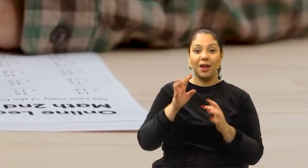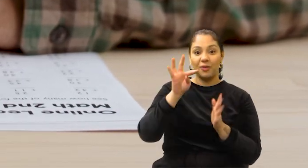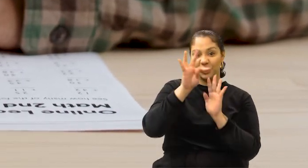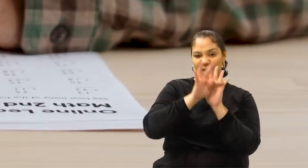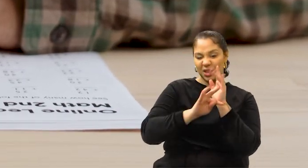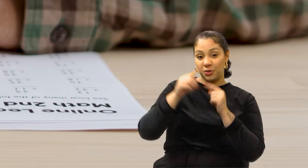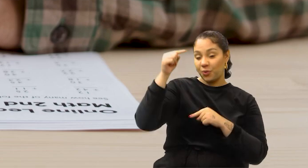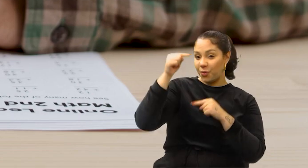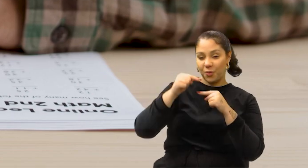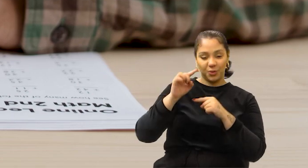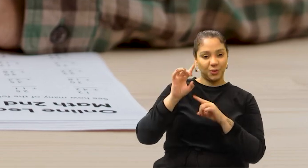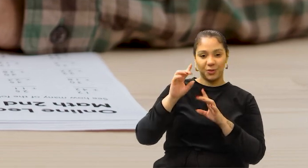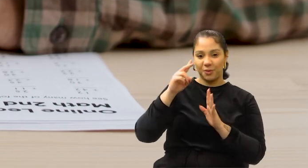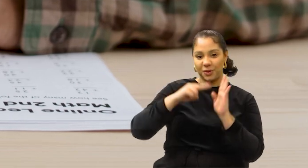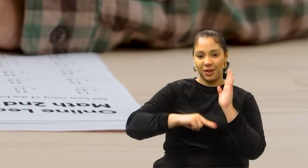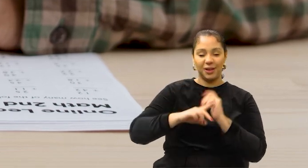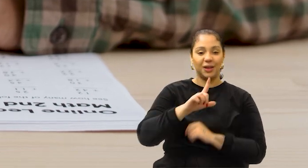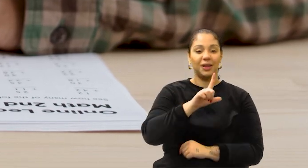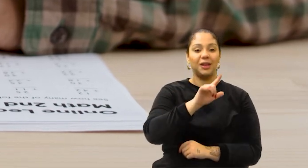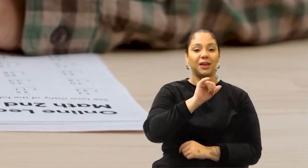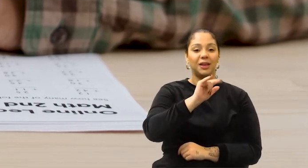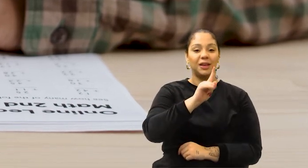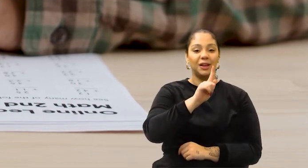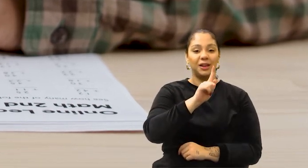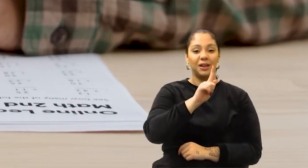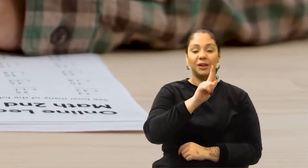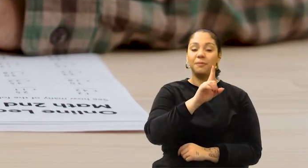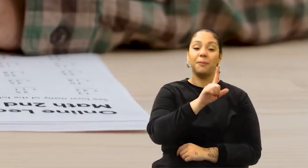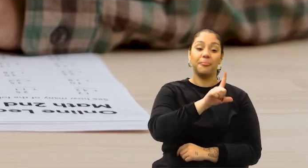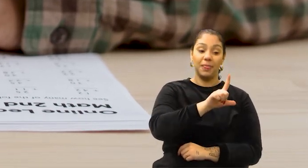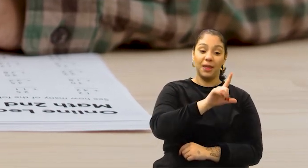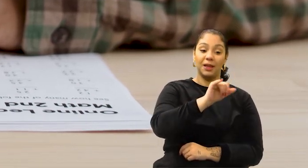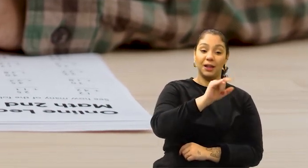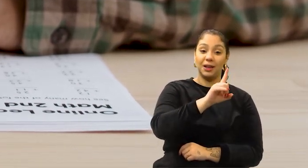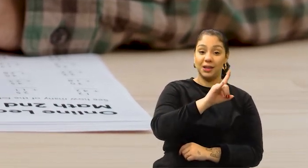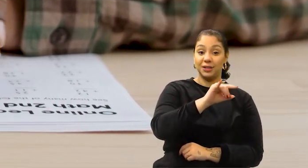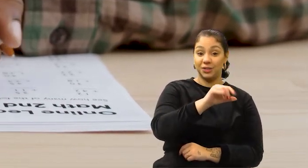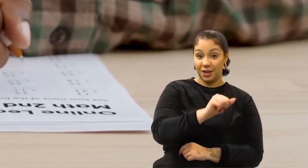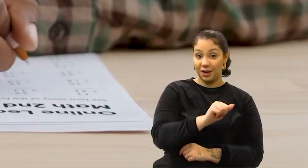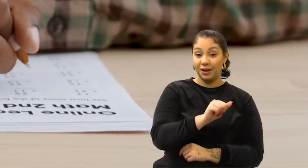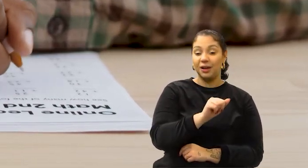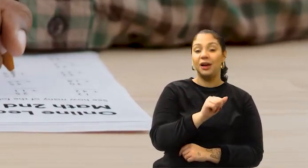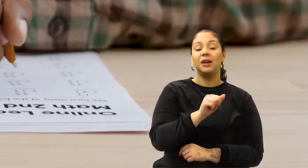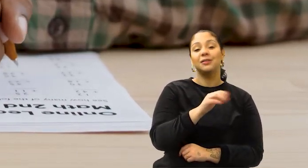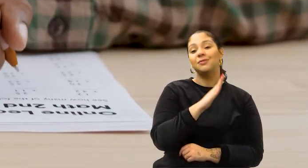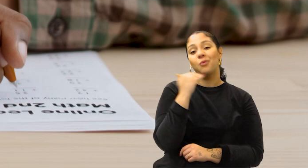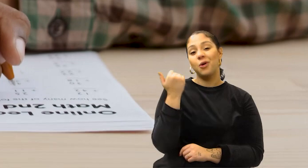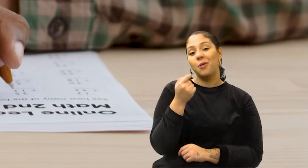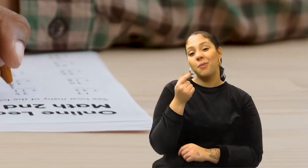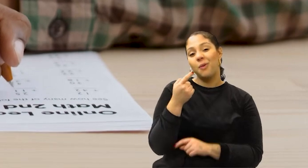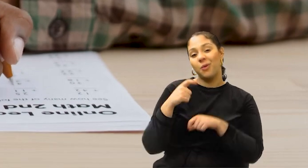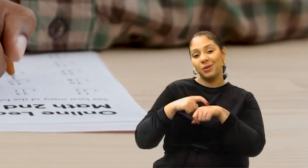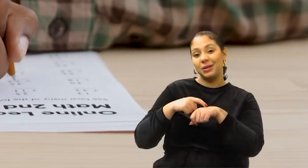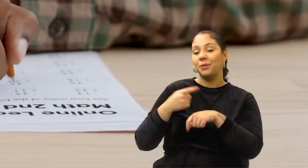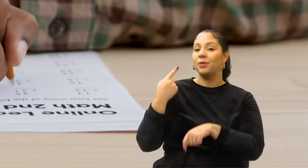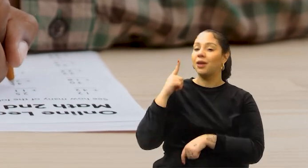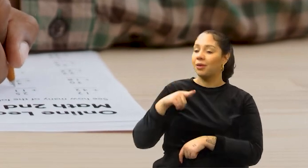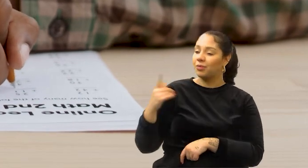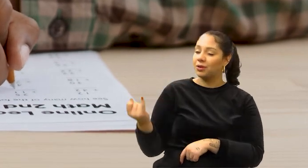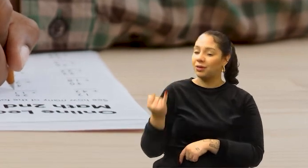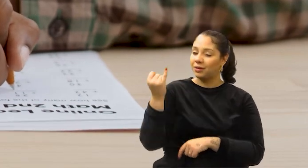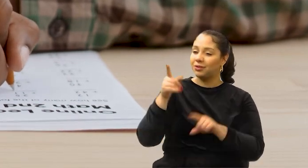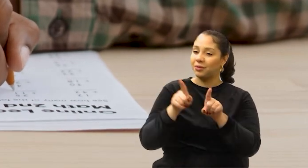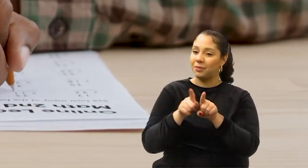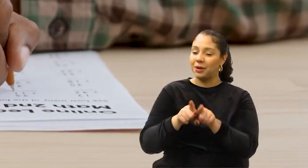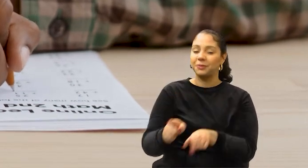curtinho e bem gostoso de se ler Lygia Fagundes Telles escritora que nos deixou há pouco tempo e importantíssima também dentro da nossa